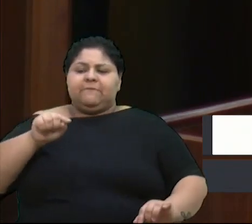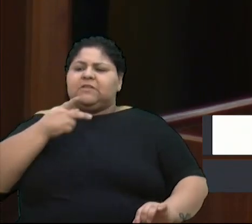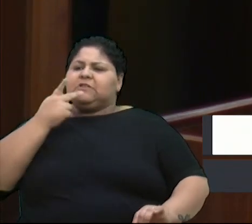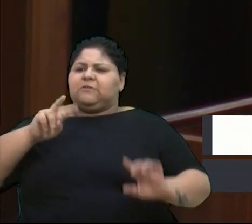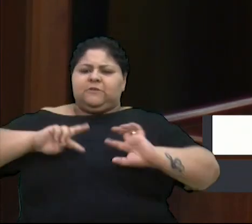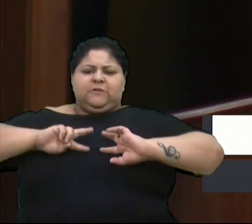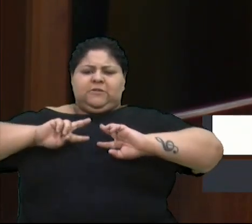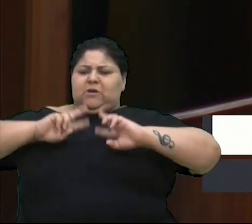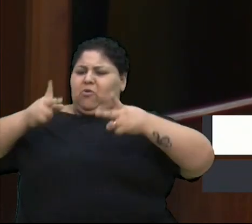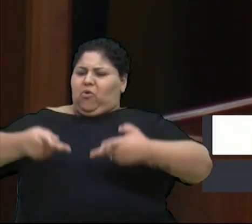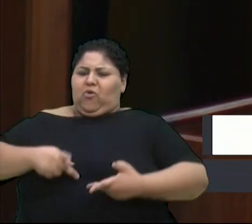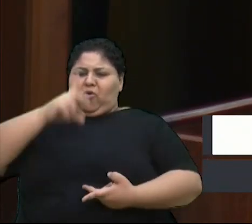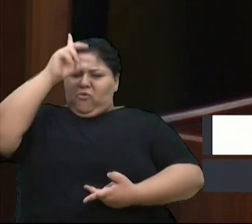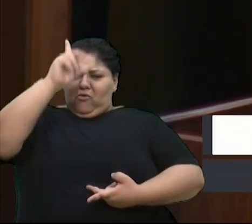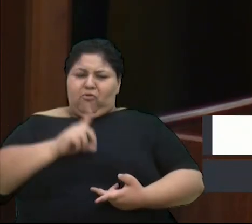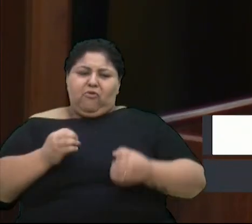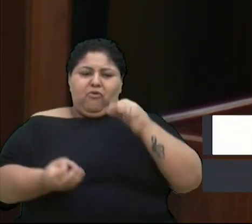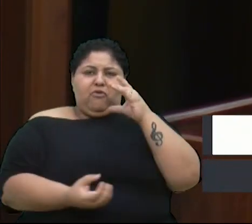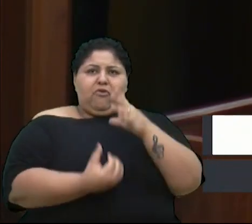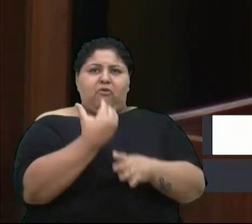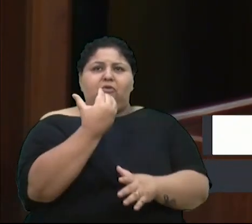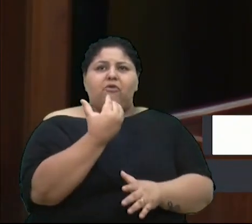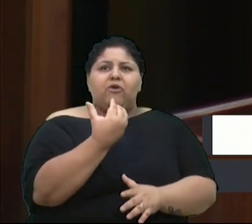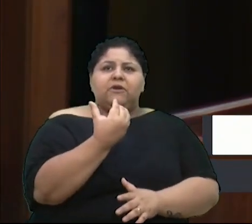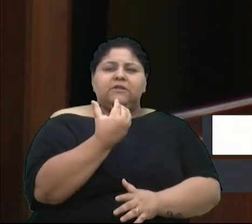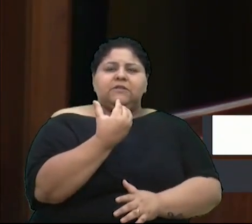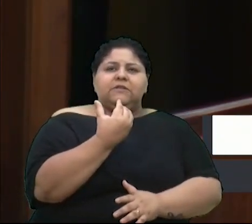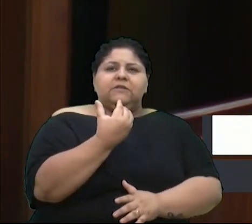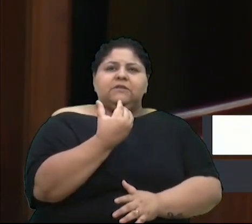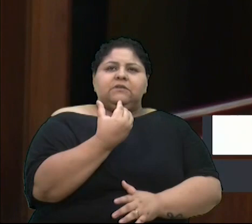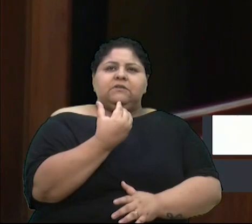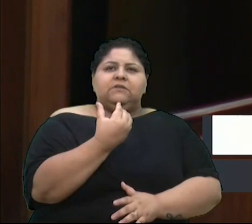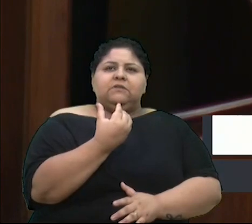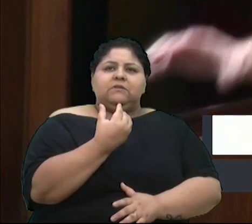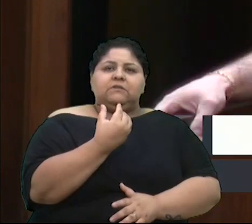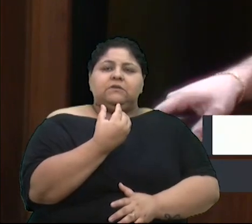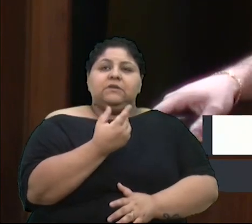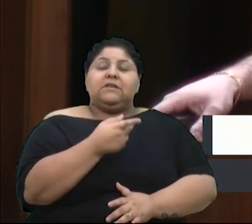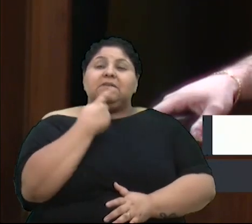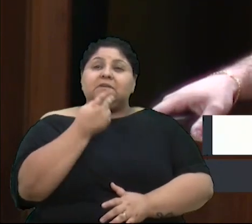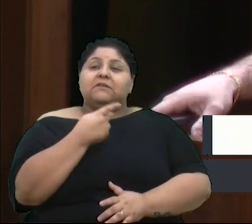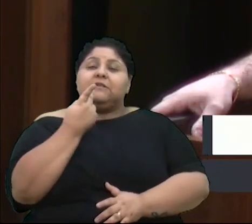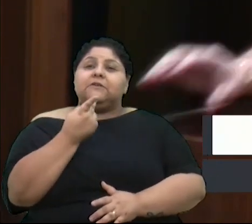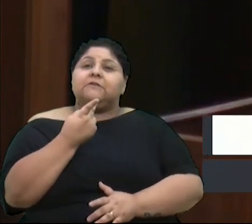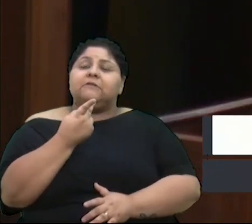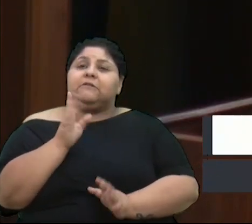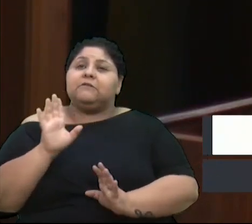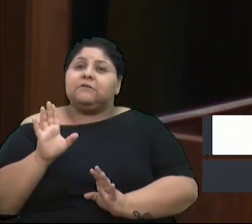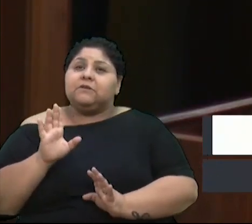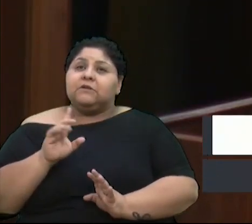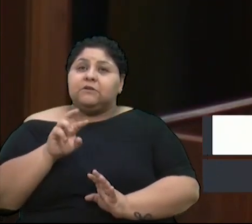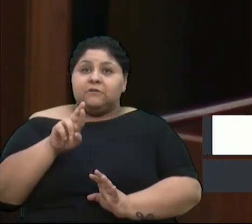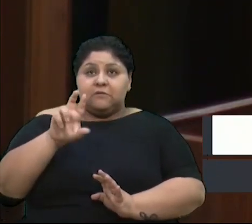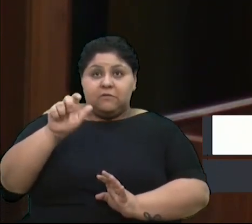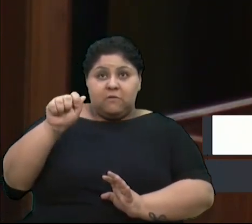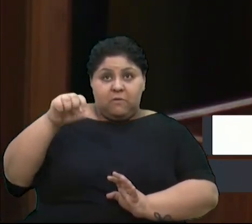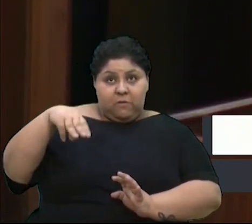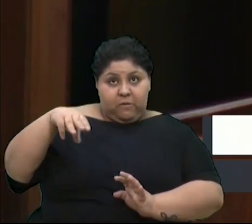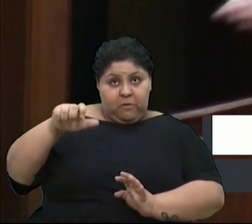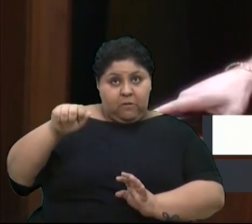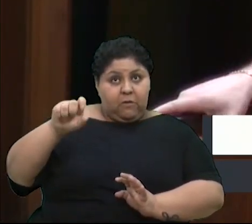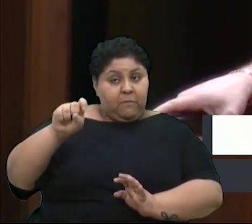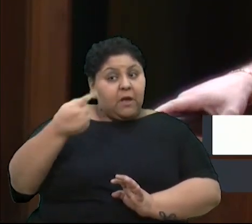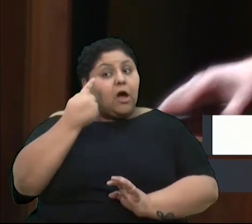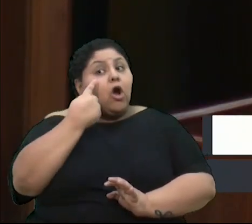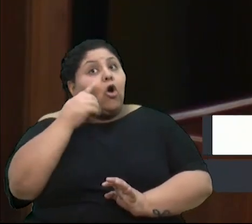da existência do Estado judeu de Israel. Eles mesmos dizem. E o Hamas, olha só, por incrível